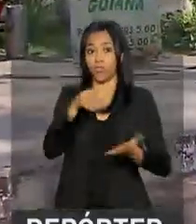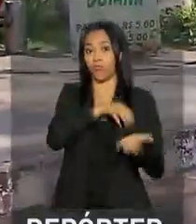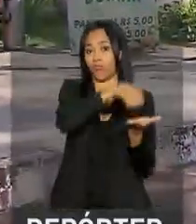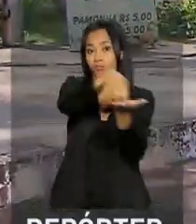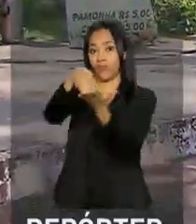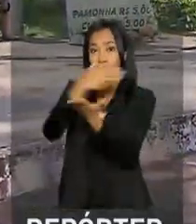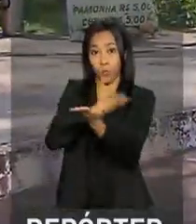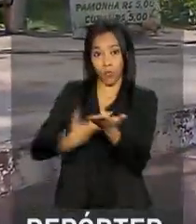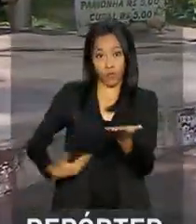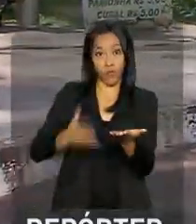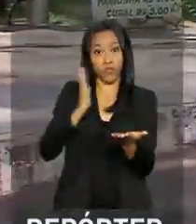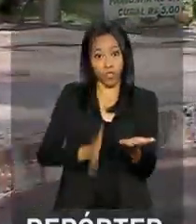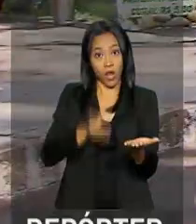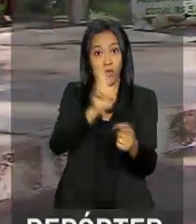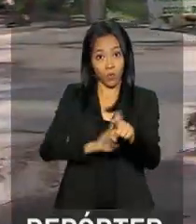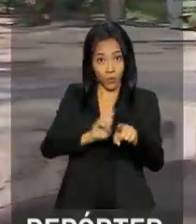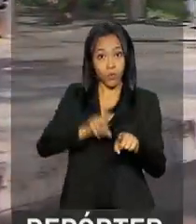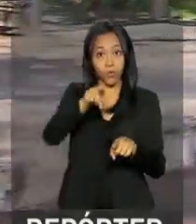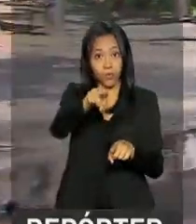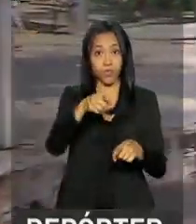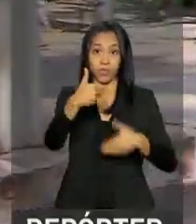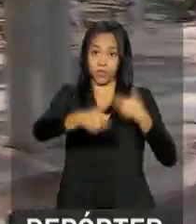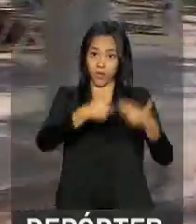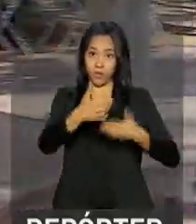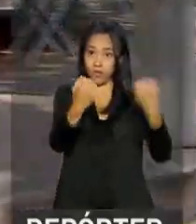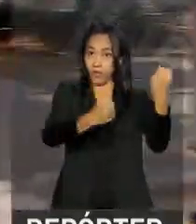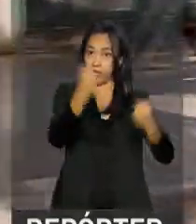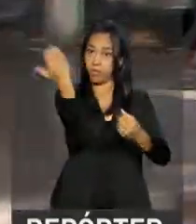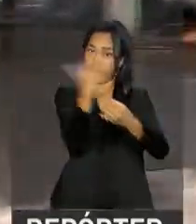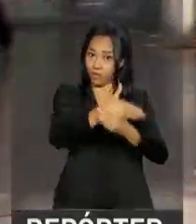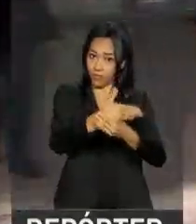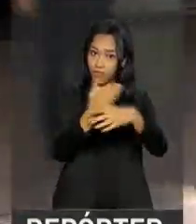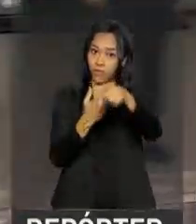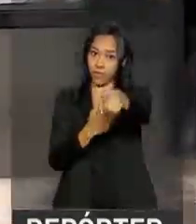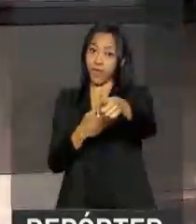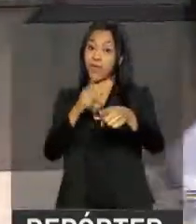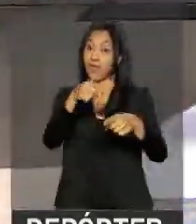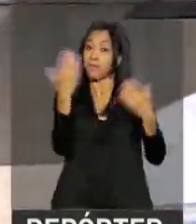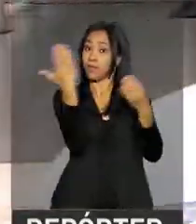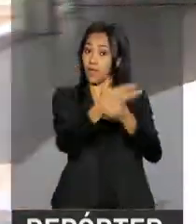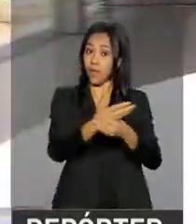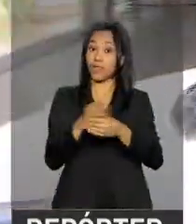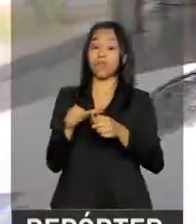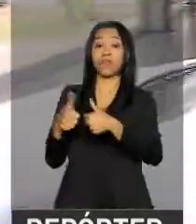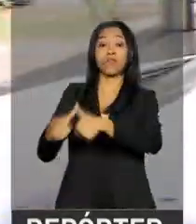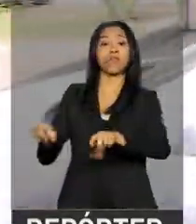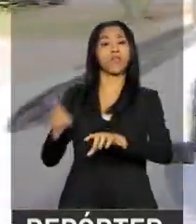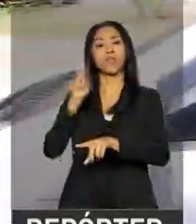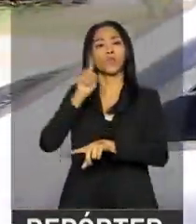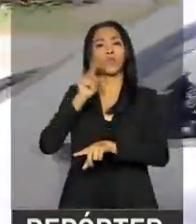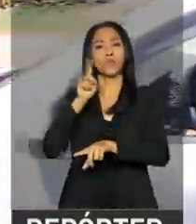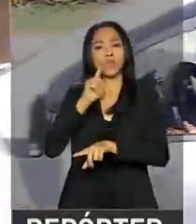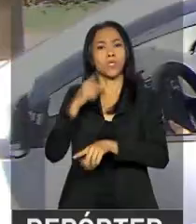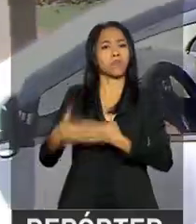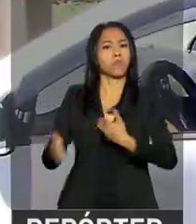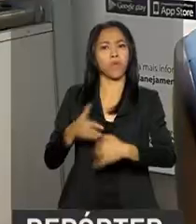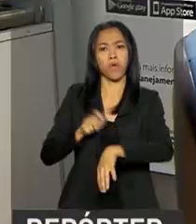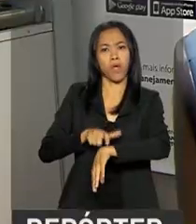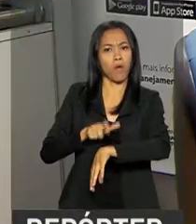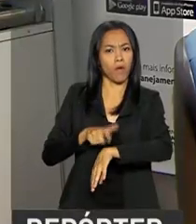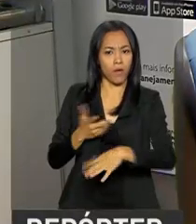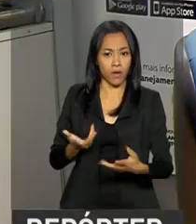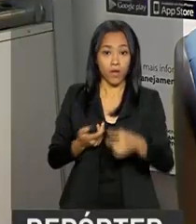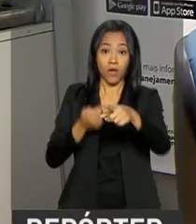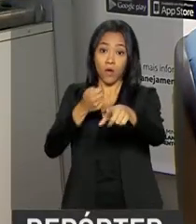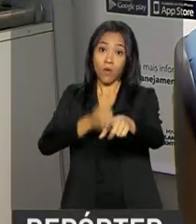serviço. O valor da corrida, com desconto, é cobrado do governo. Os táxis ficam disponíveis todos os dias, a qualquer hora.